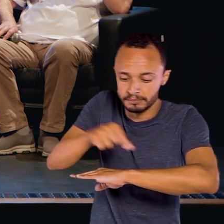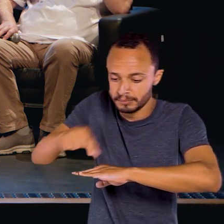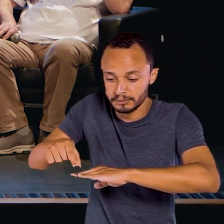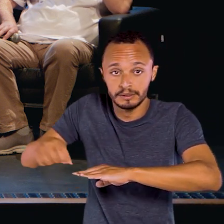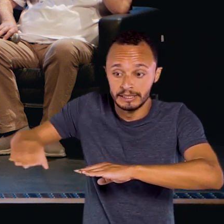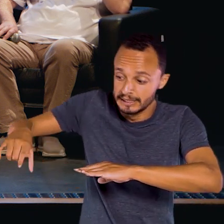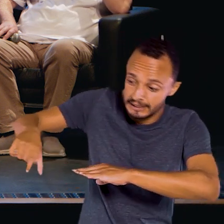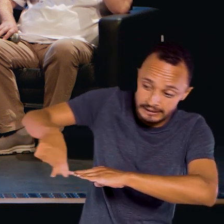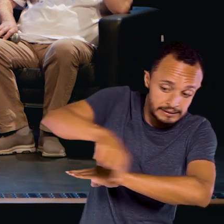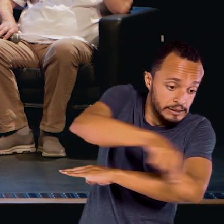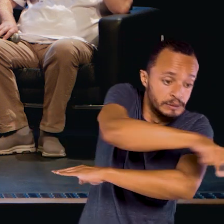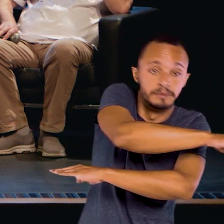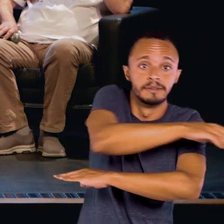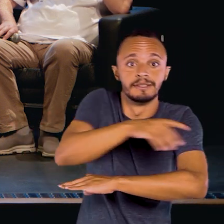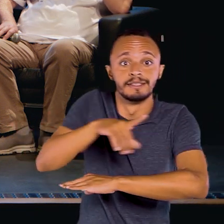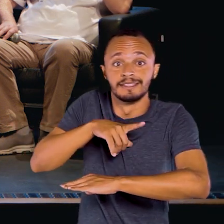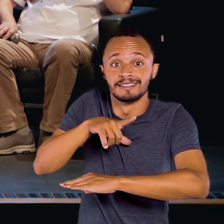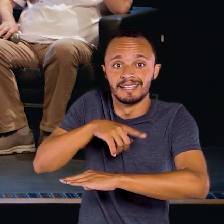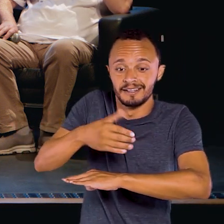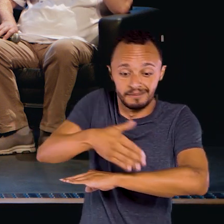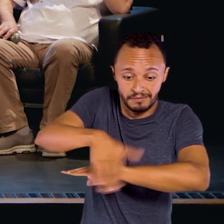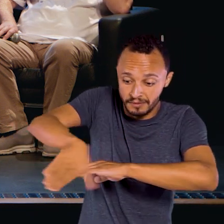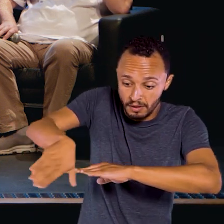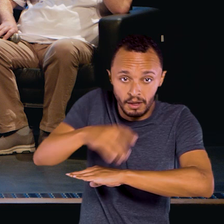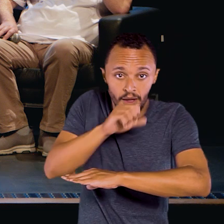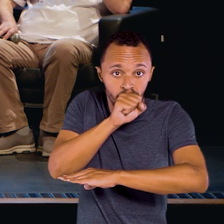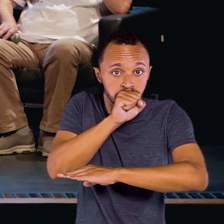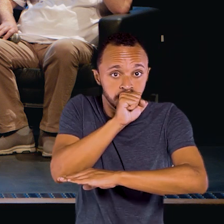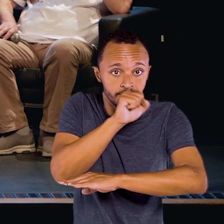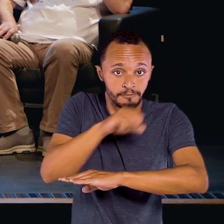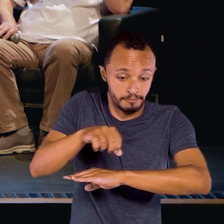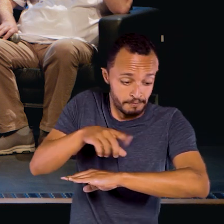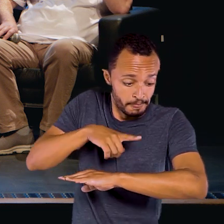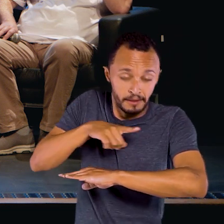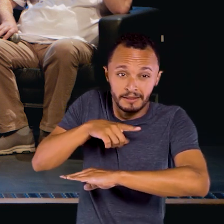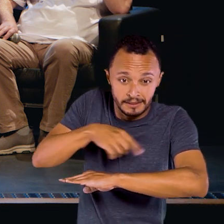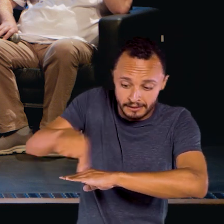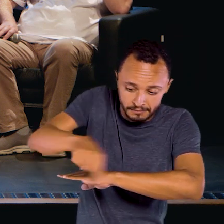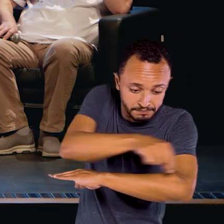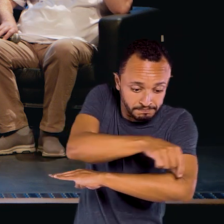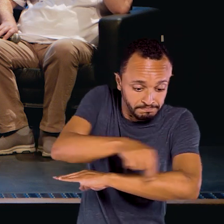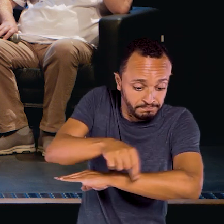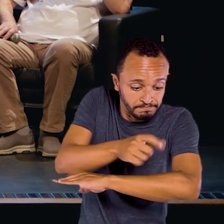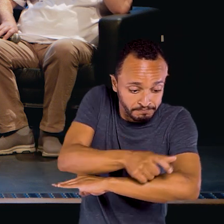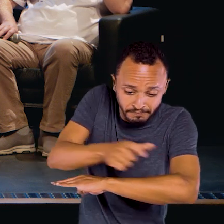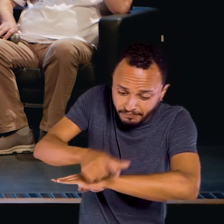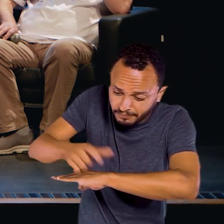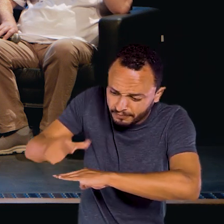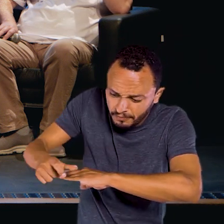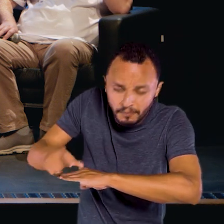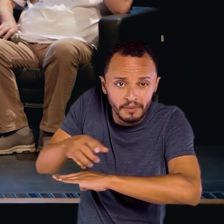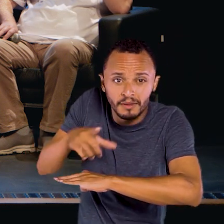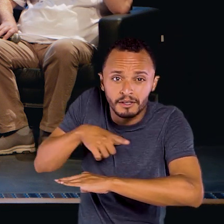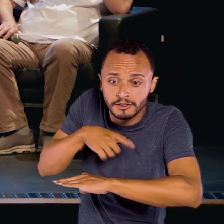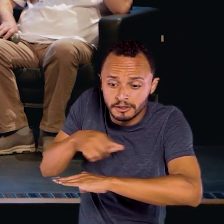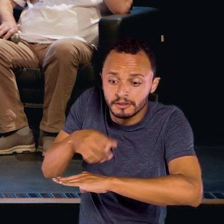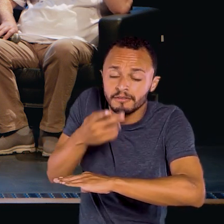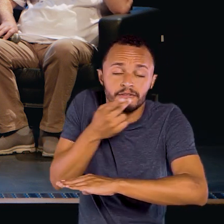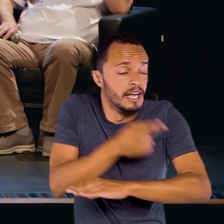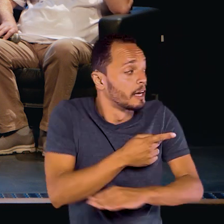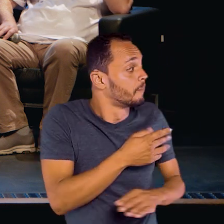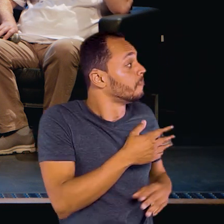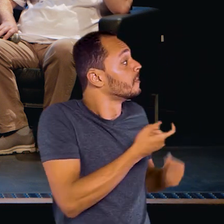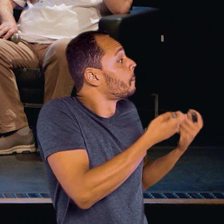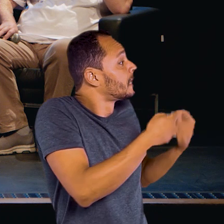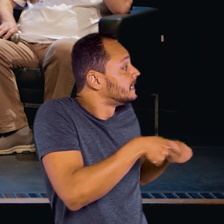para passar uma escola de samba. Vocês precisam trabalhar, mas precisa atrapalhar a liberdade de ir e vir das